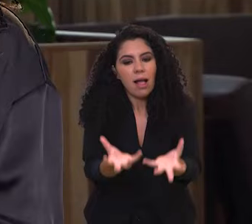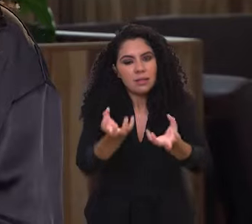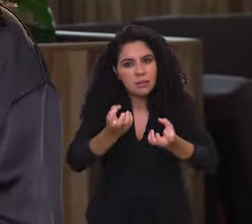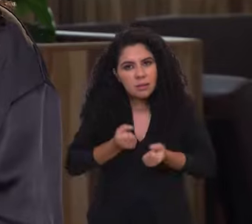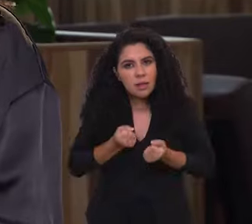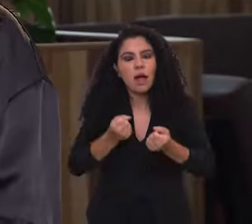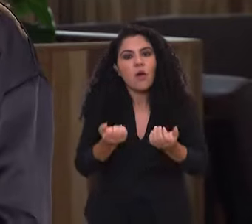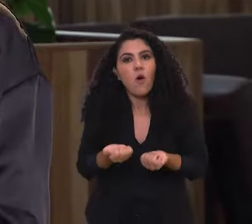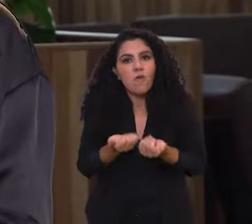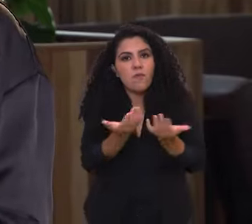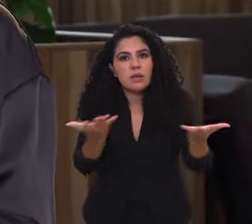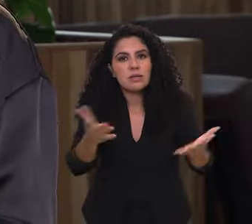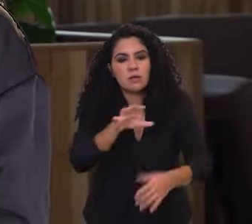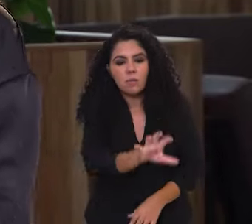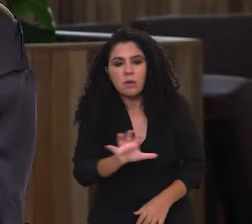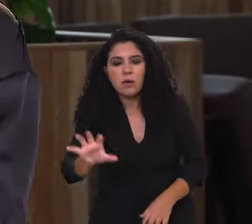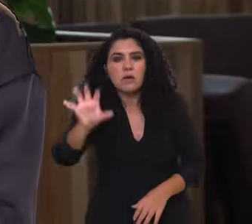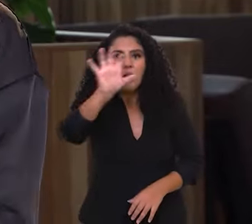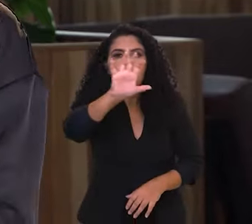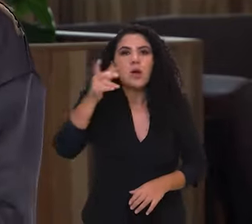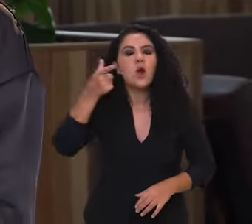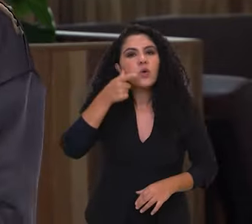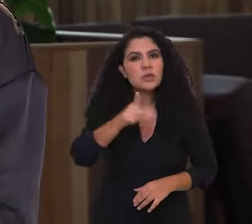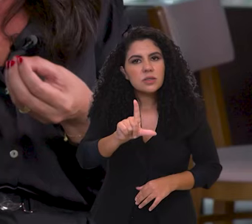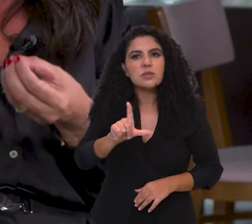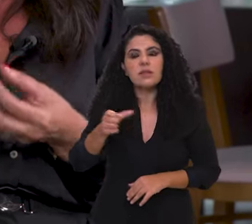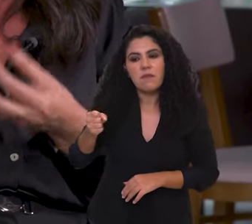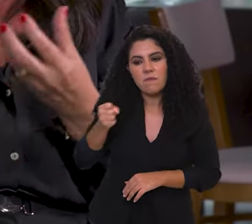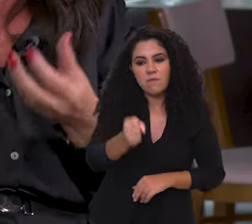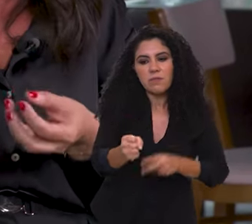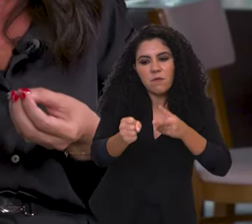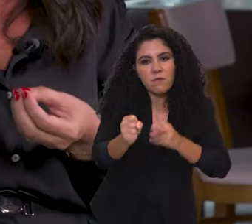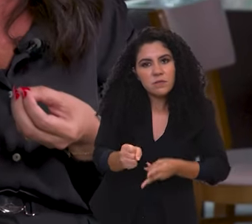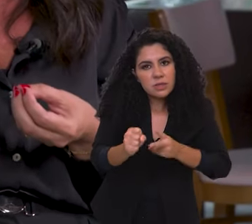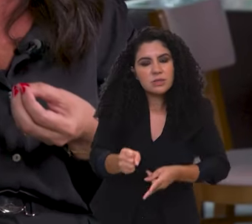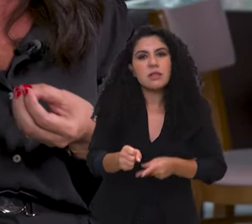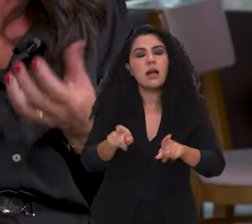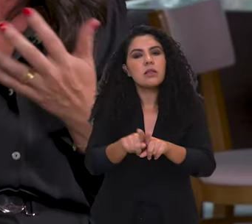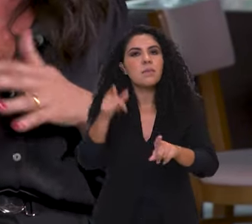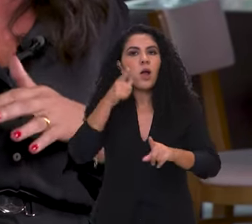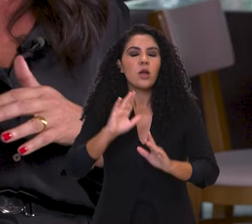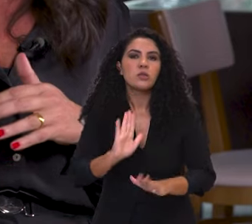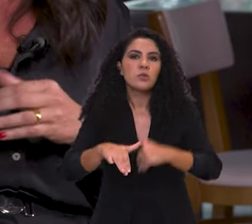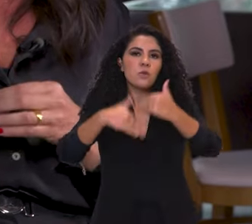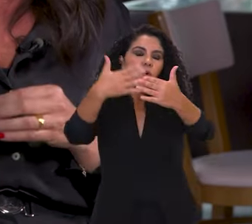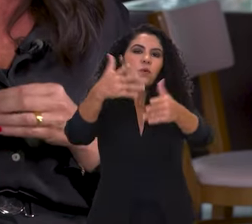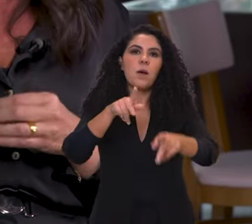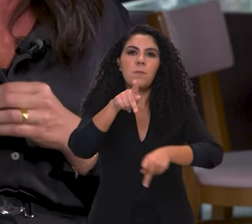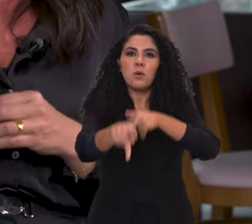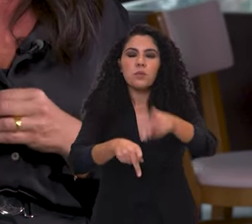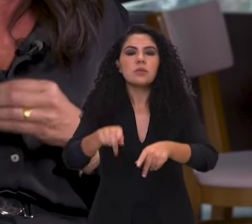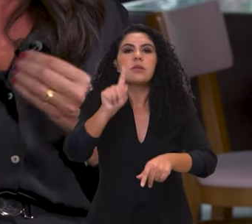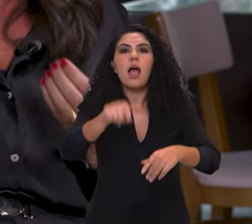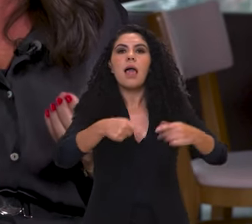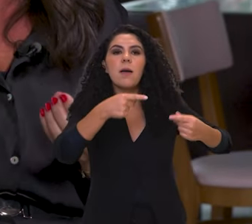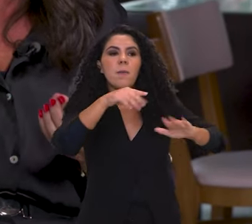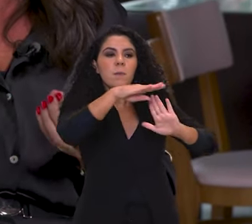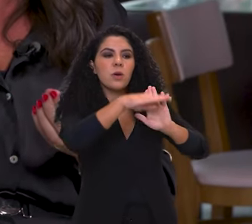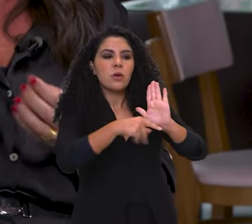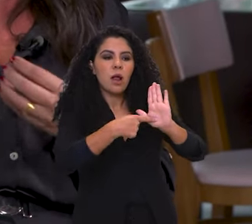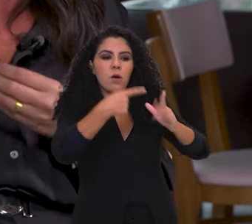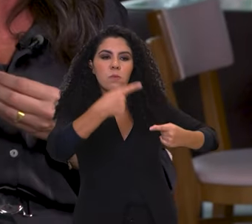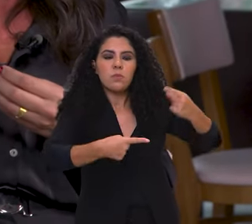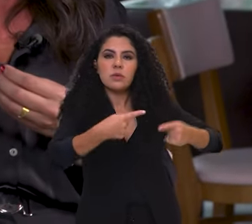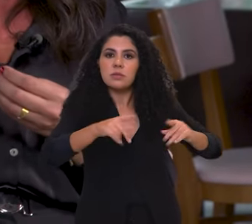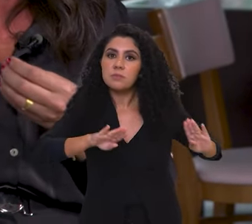esses territórios, de condições de fixar e desenvolver as suas populações. É uma política essencialmente voltada para as